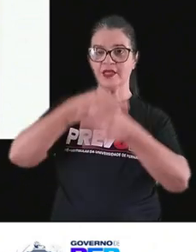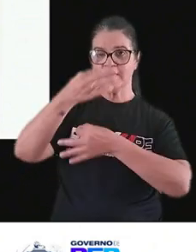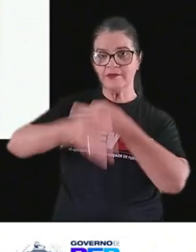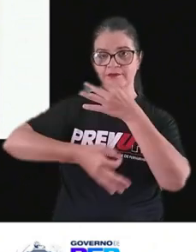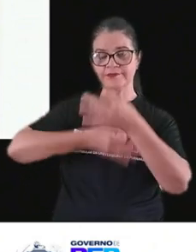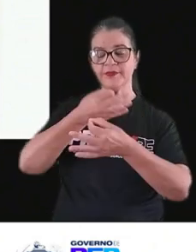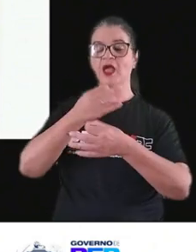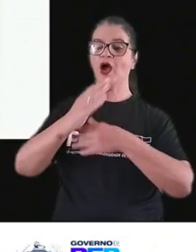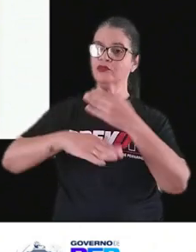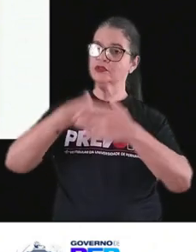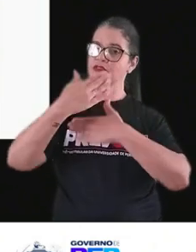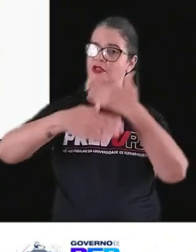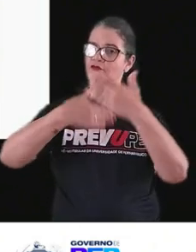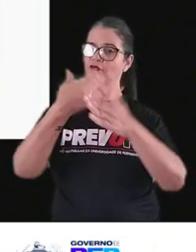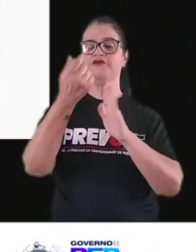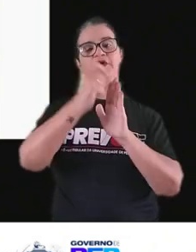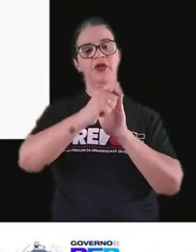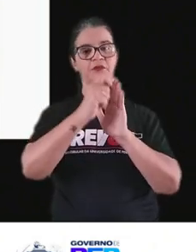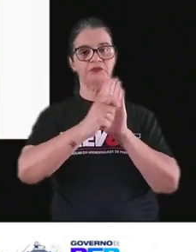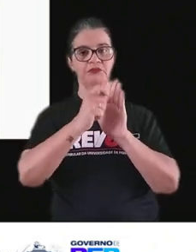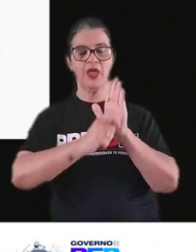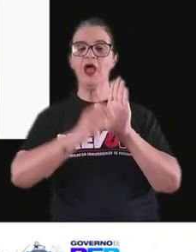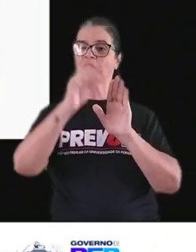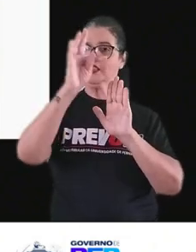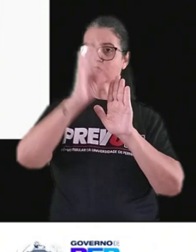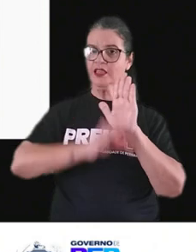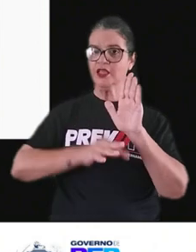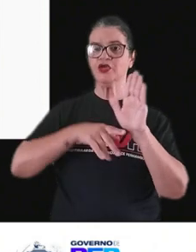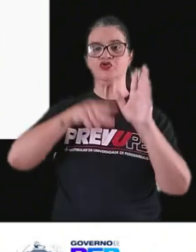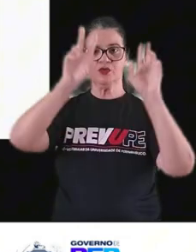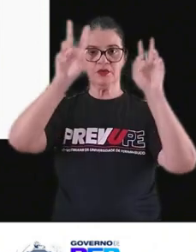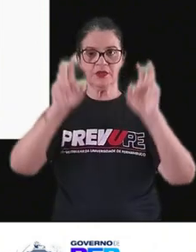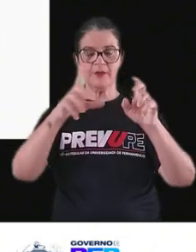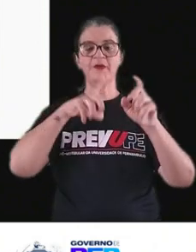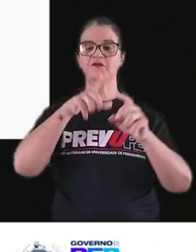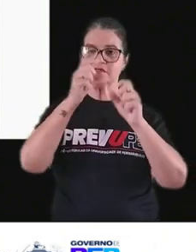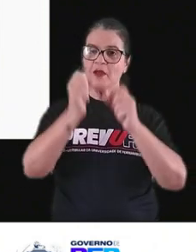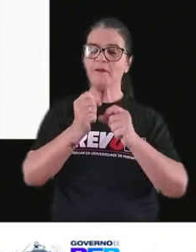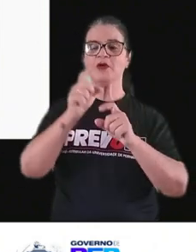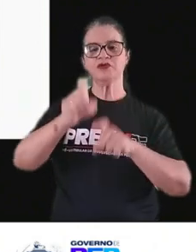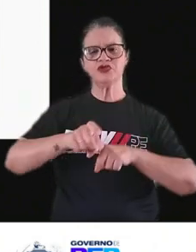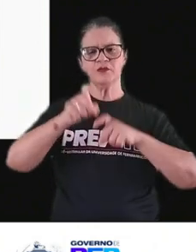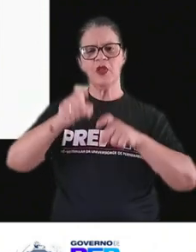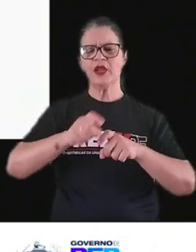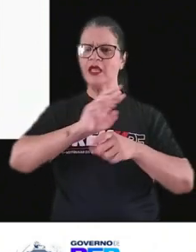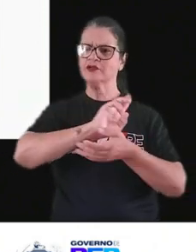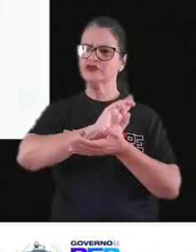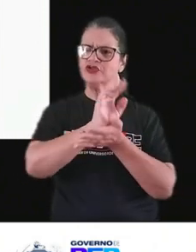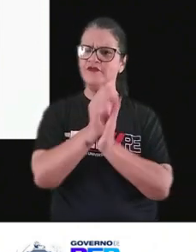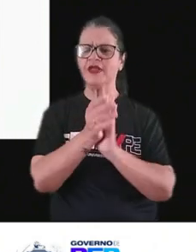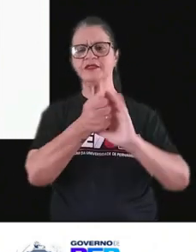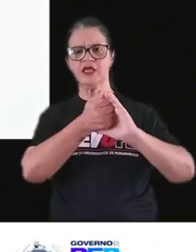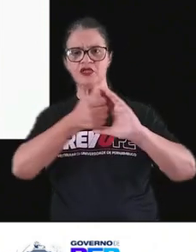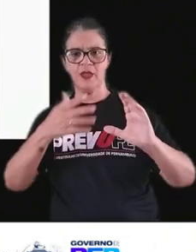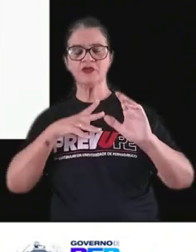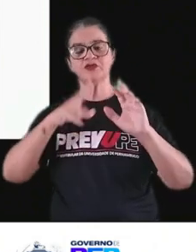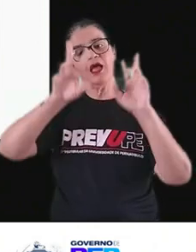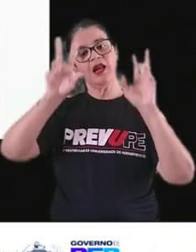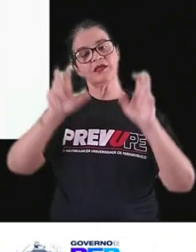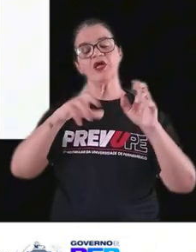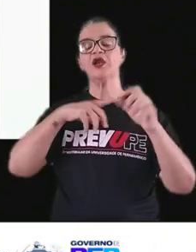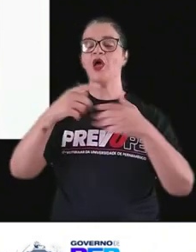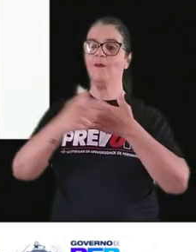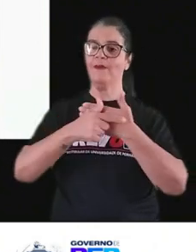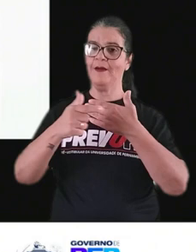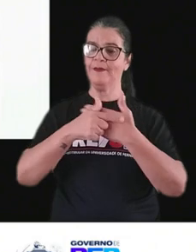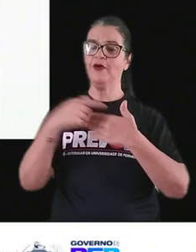ao desenvolver o tema proposto você poderia ter explorado diferentes aspectos relacionados ao papel